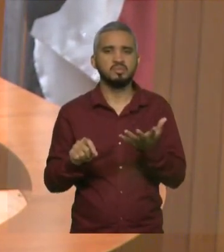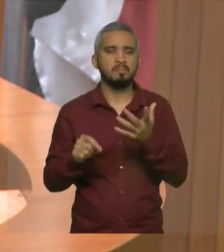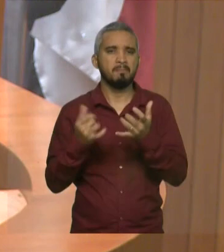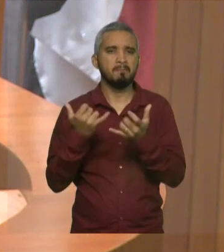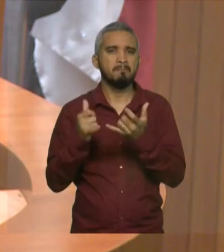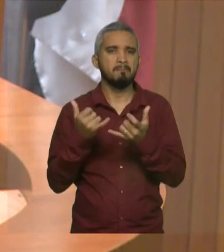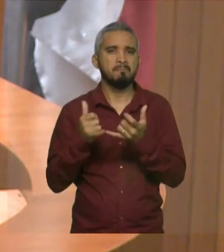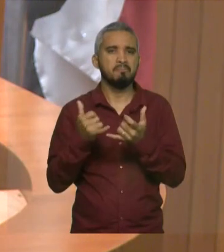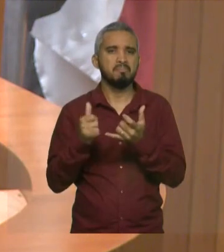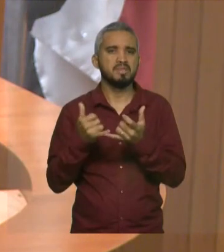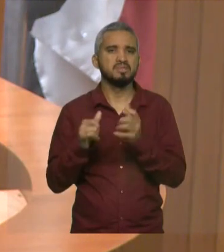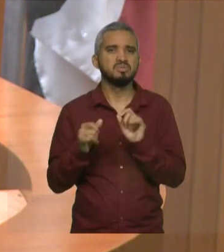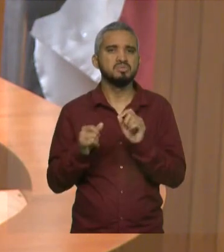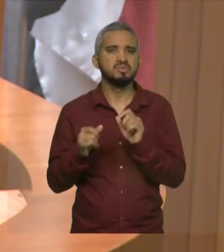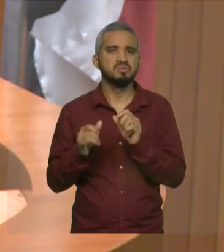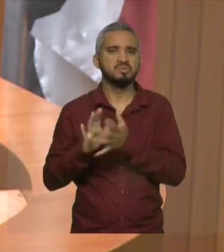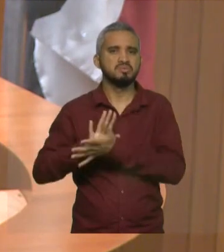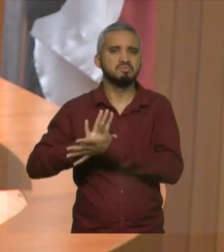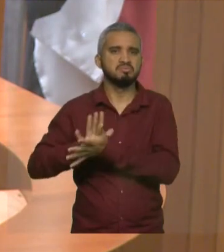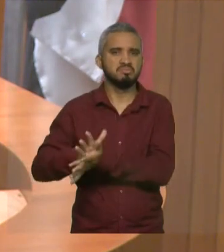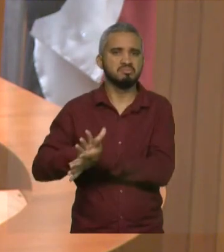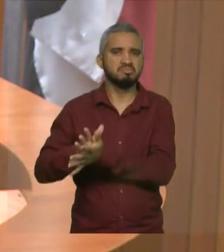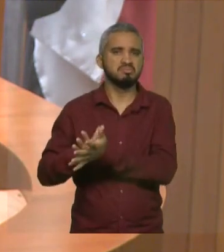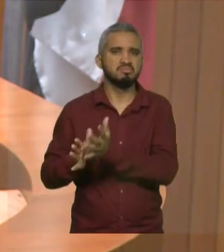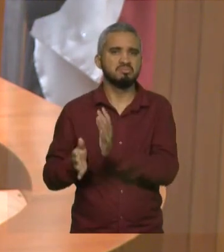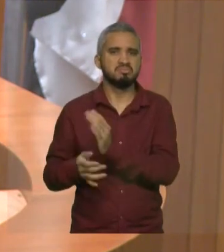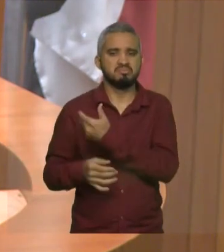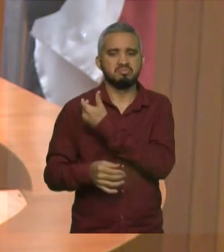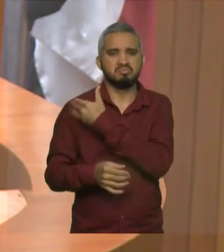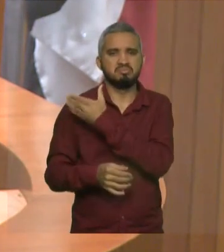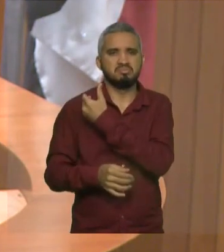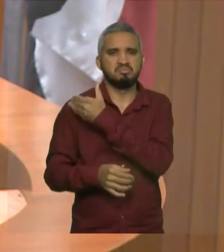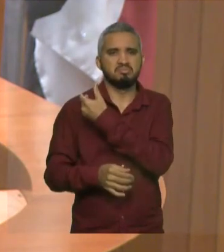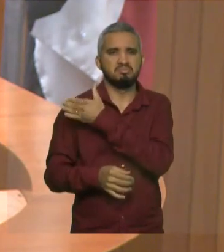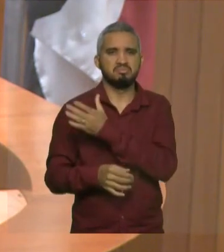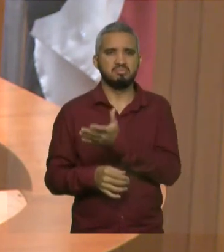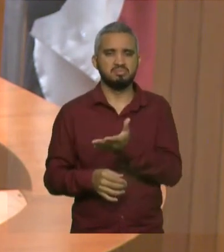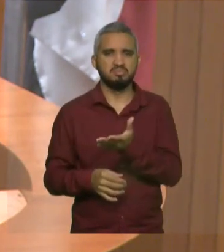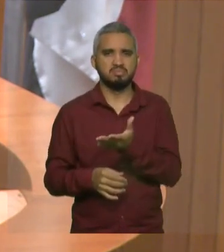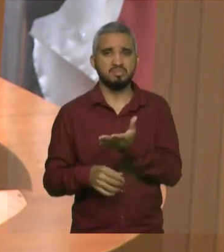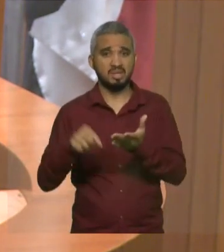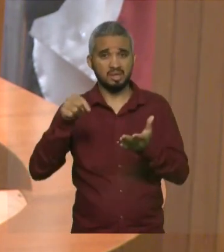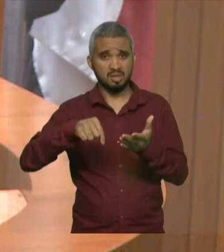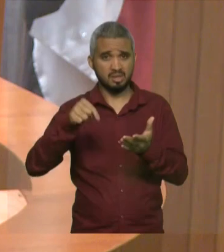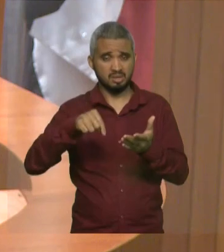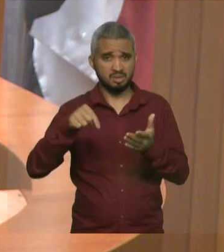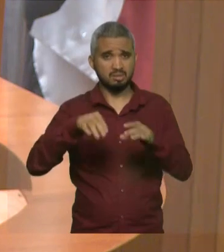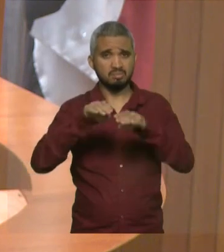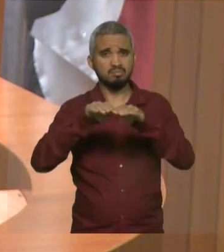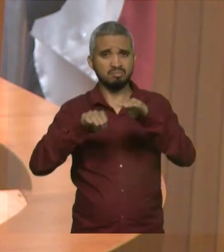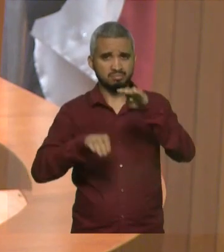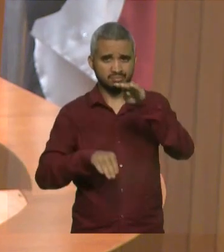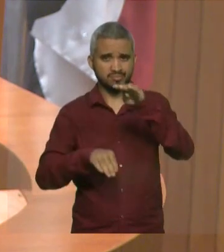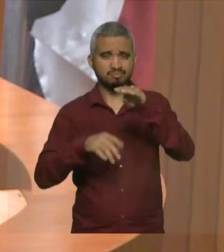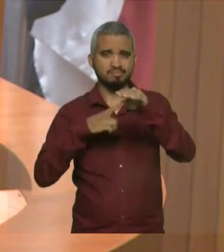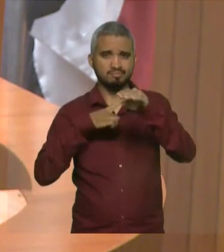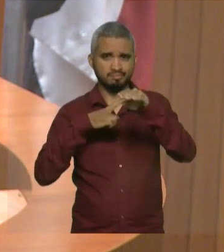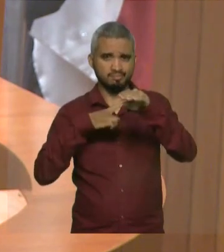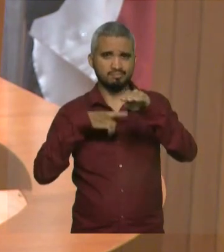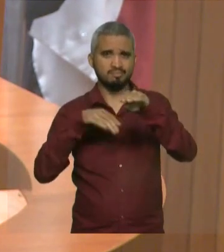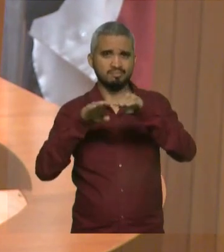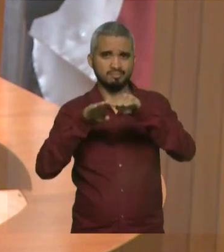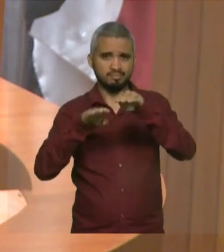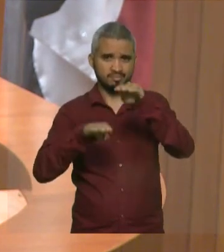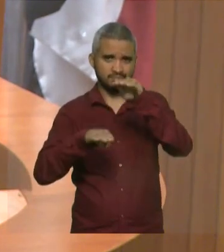A exclusão da desigualdade social que existe entre nós, que permeia entre